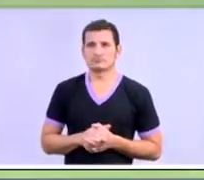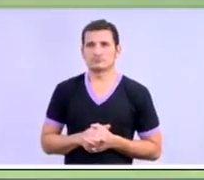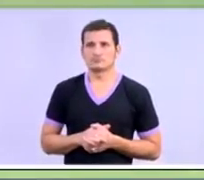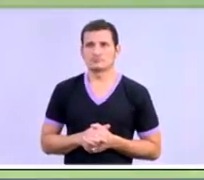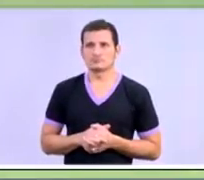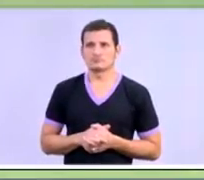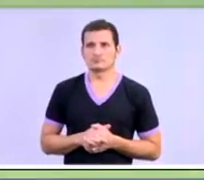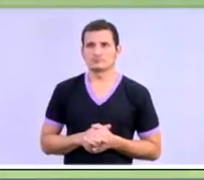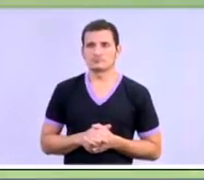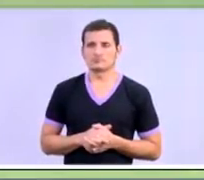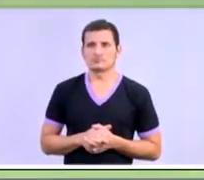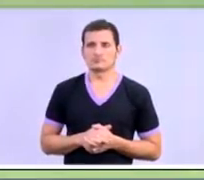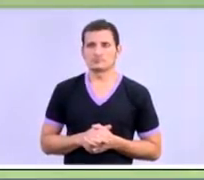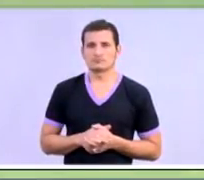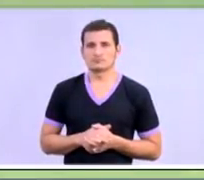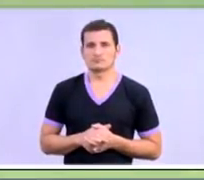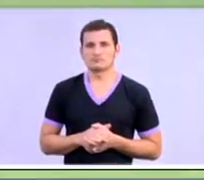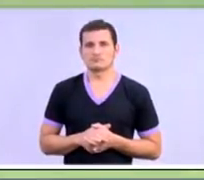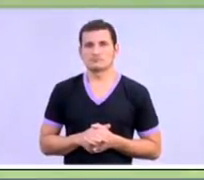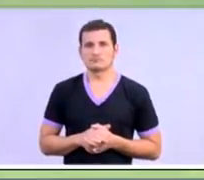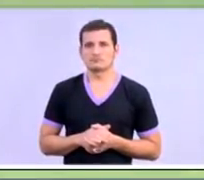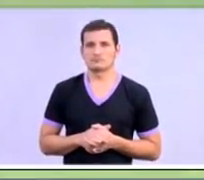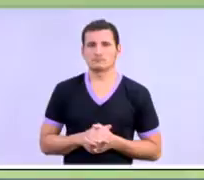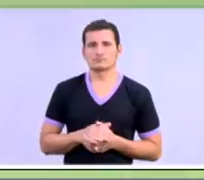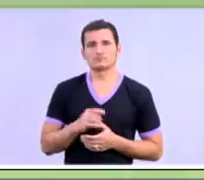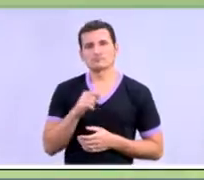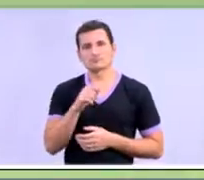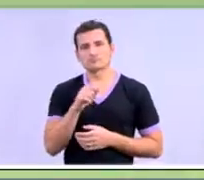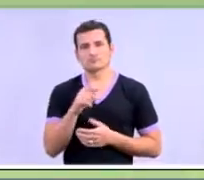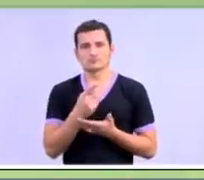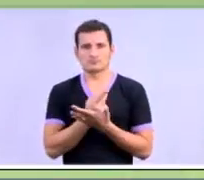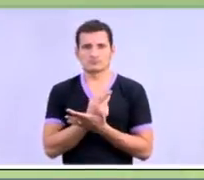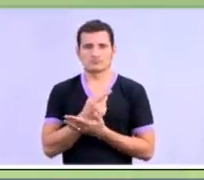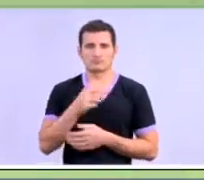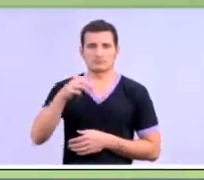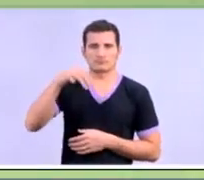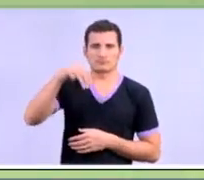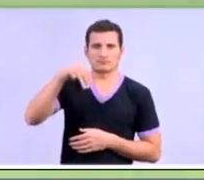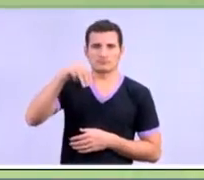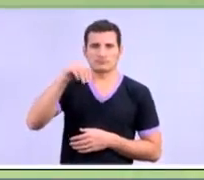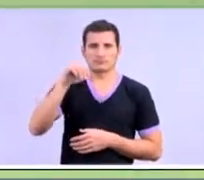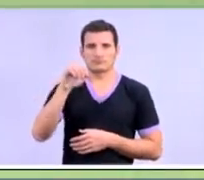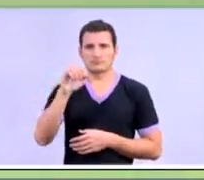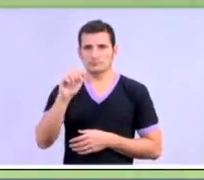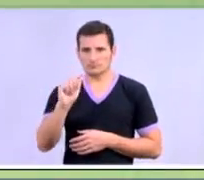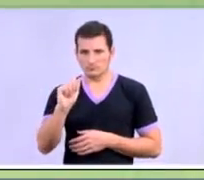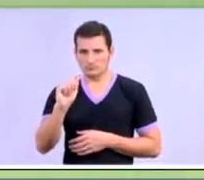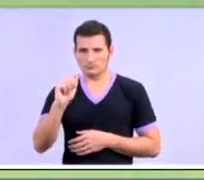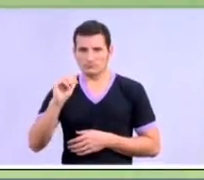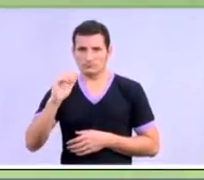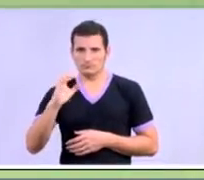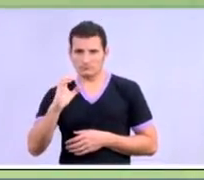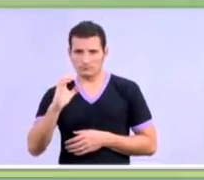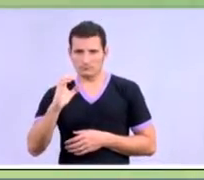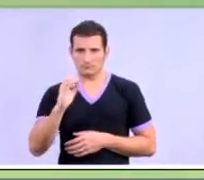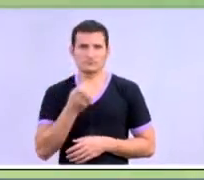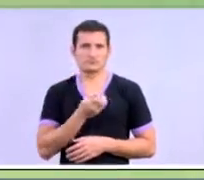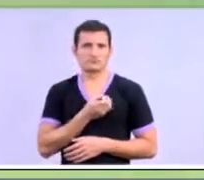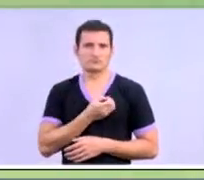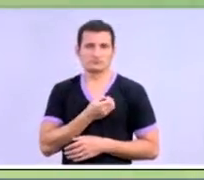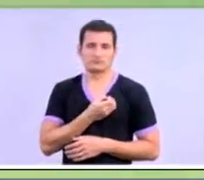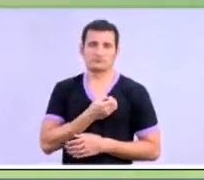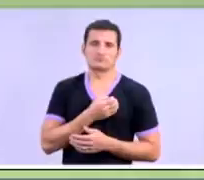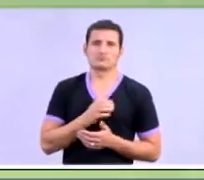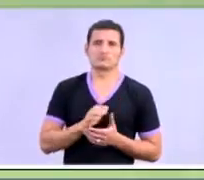que acontece aqui é o chamado MAC, o endereço MAC, Media Access Control. E os protocolos,